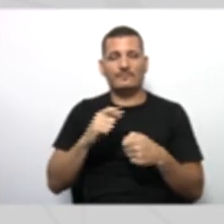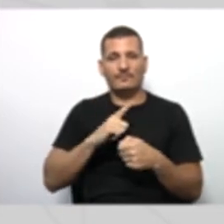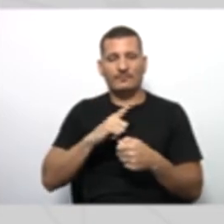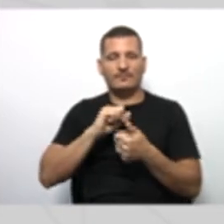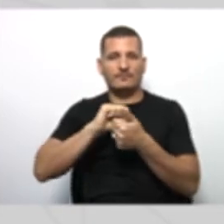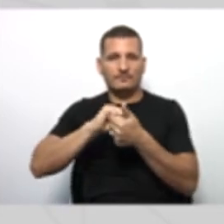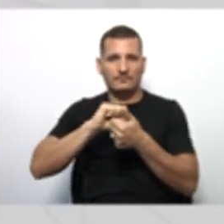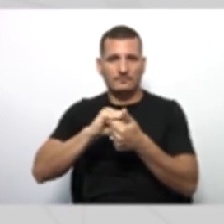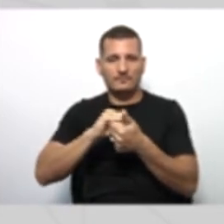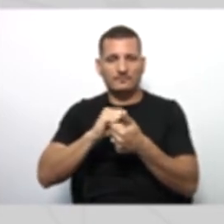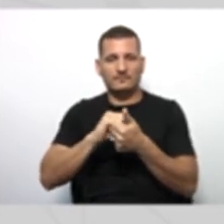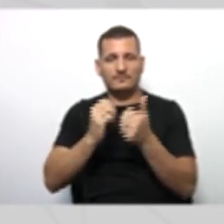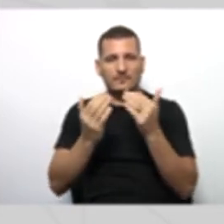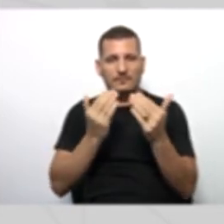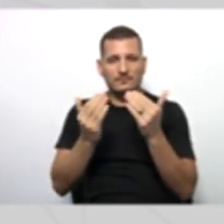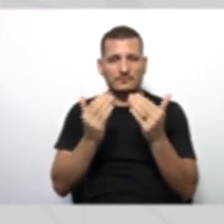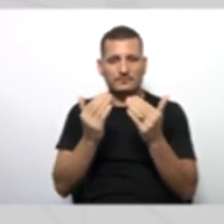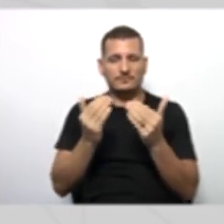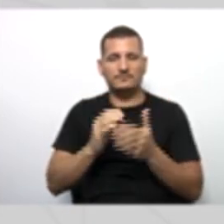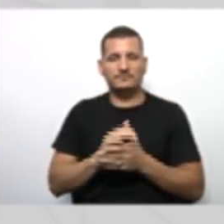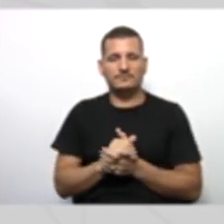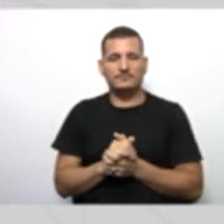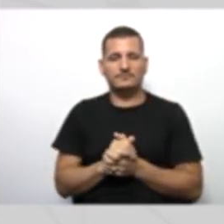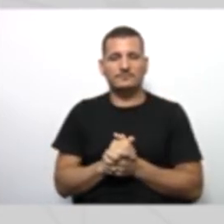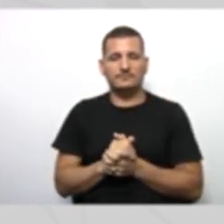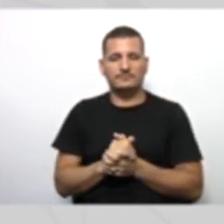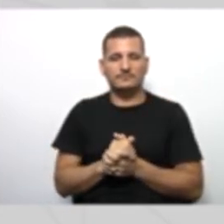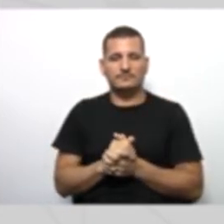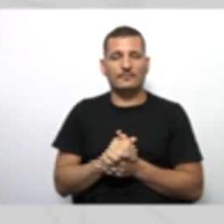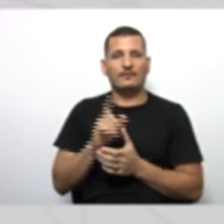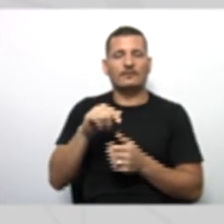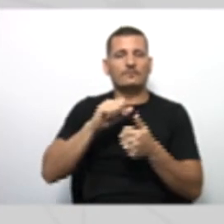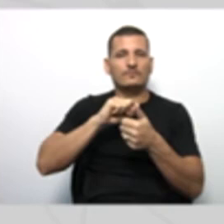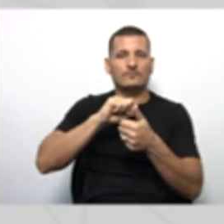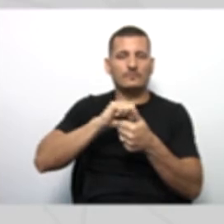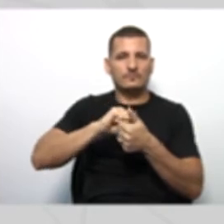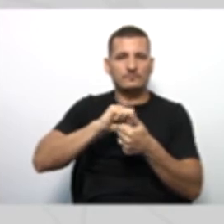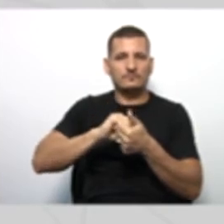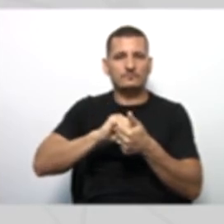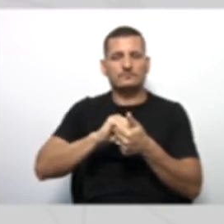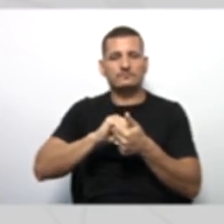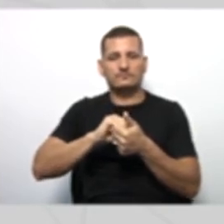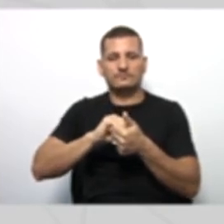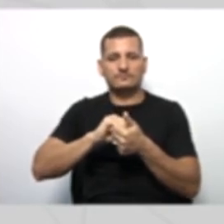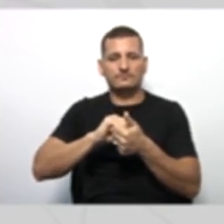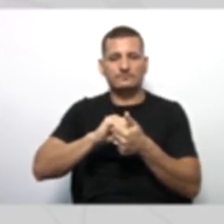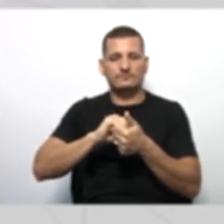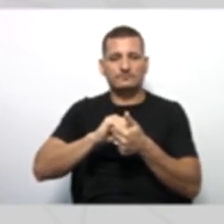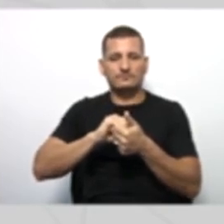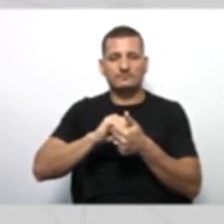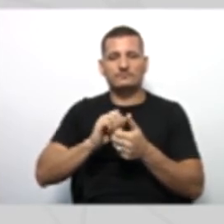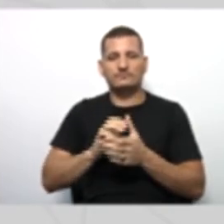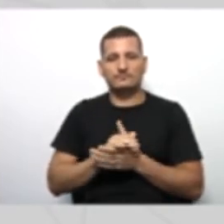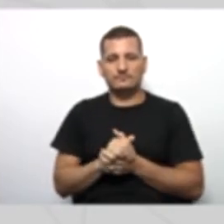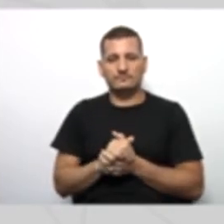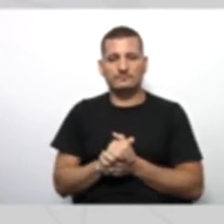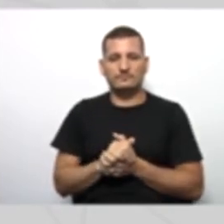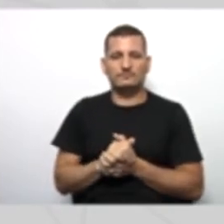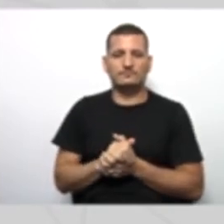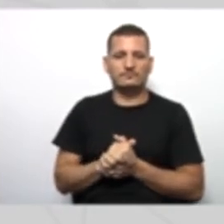questão de transbordamento é mais difícil. Tá bom, gente? Esse é o tipo de resposta que a gente pode ter. E ali está o nome, ó. Sempre identificar